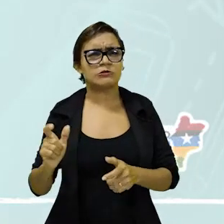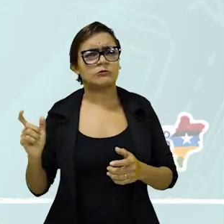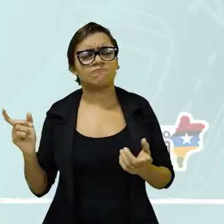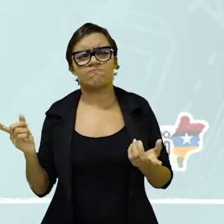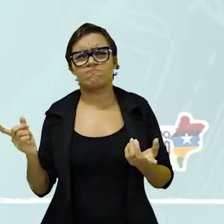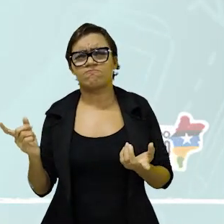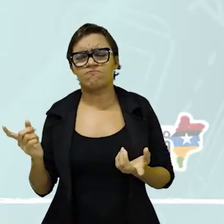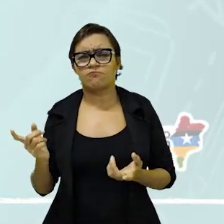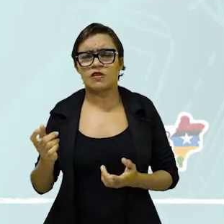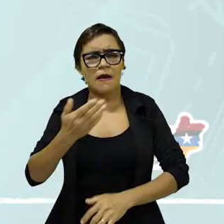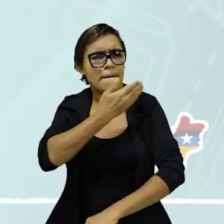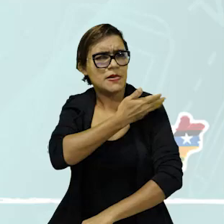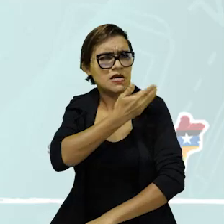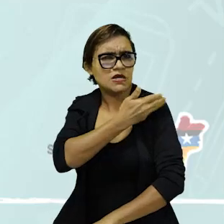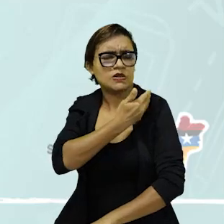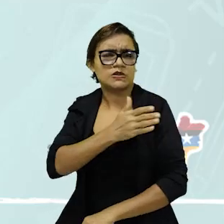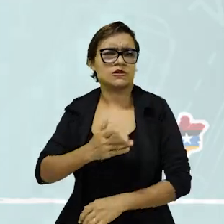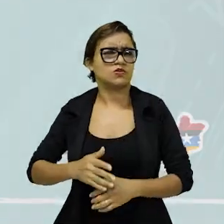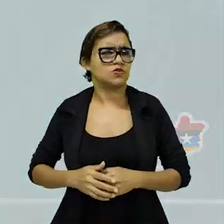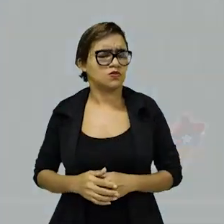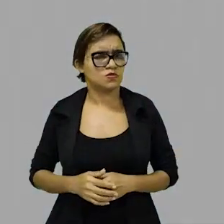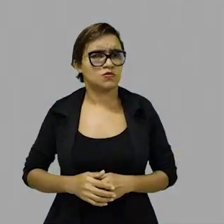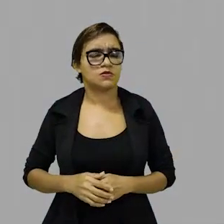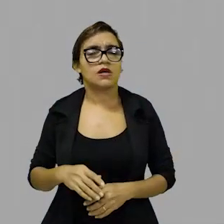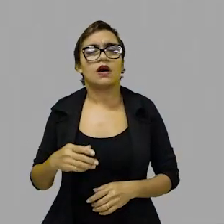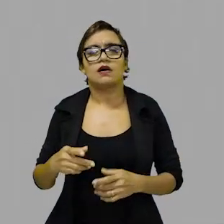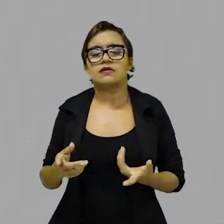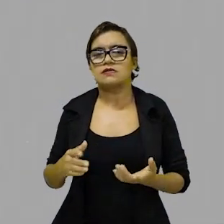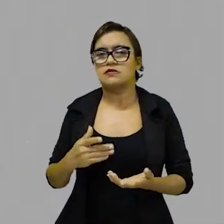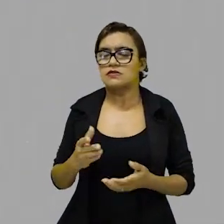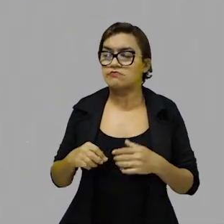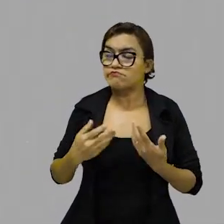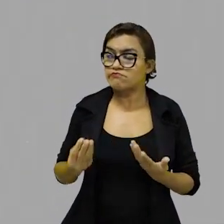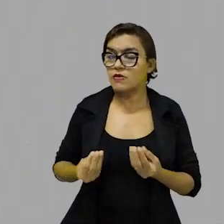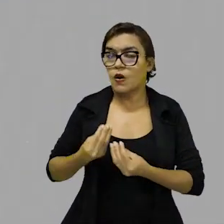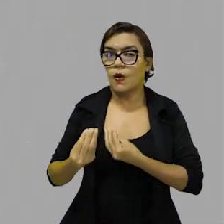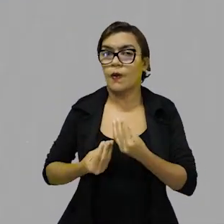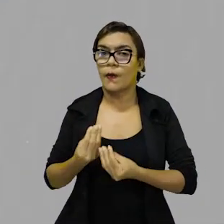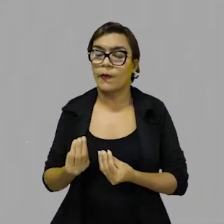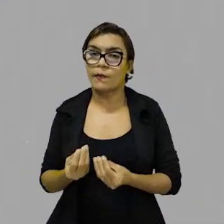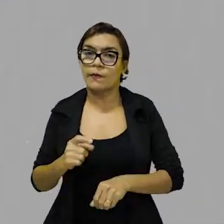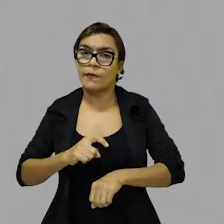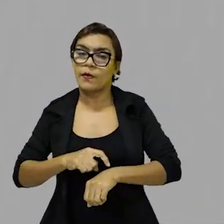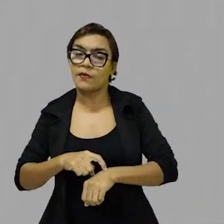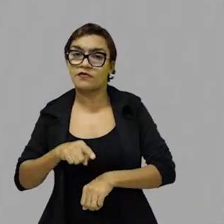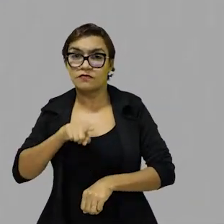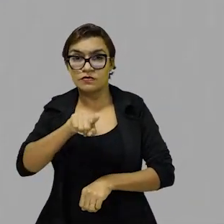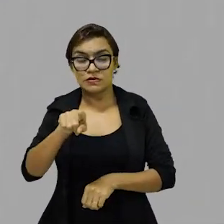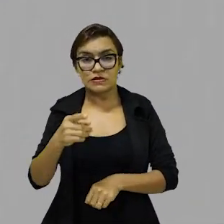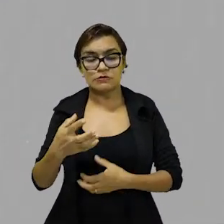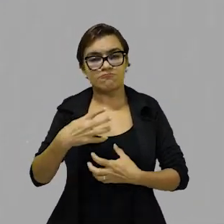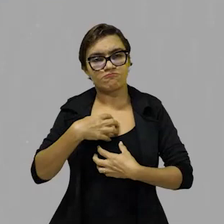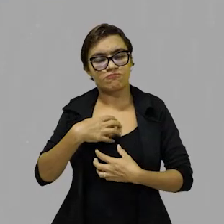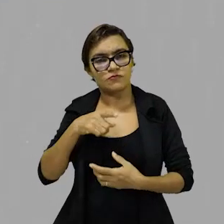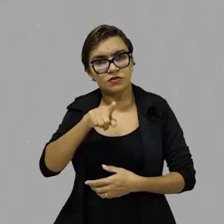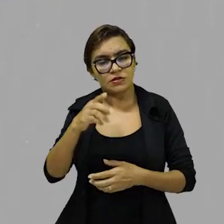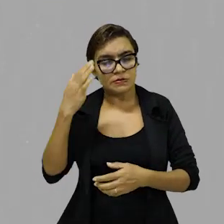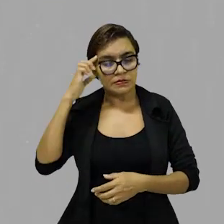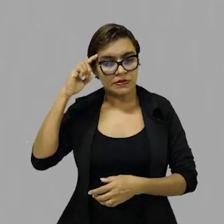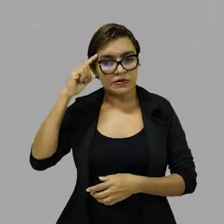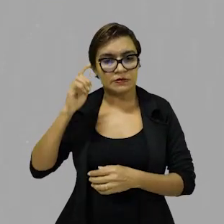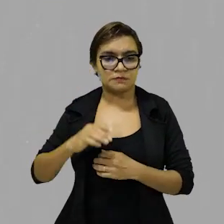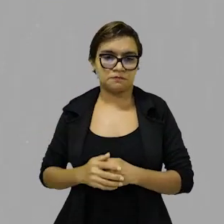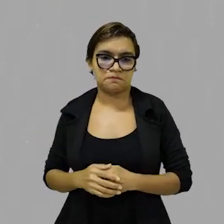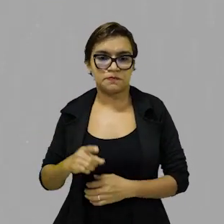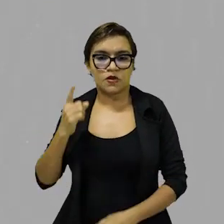radicais, preconceituosas, racistas? Será que isso acontece? Eu estou colocando situações para deixar vocês pensarem. Duas meninas